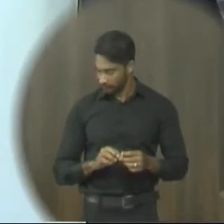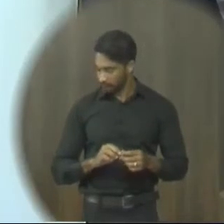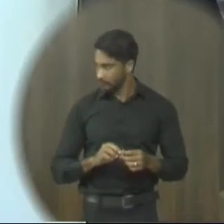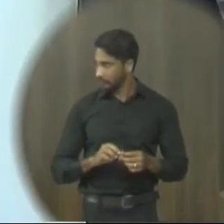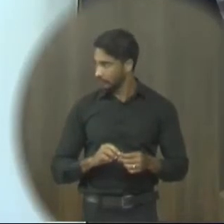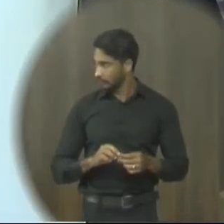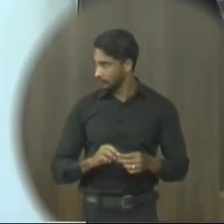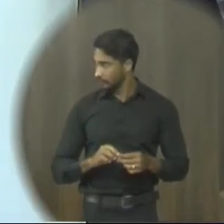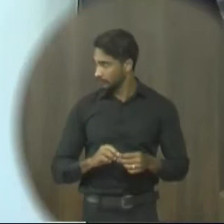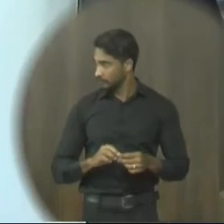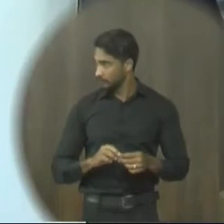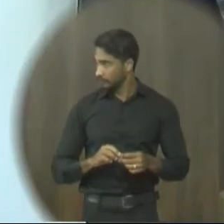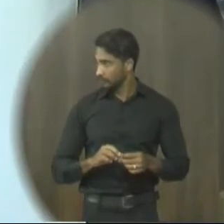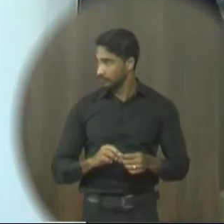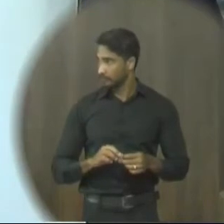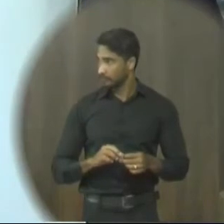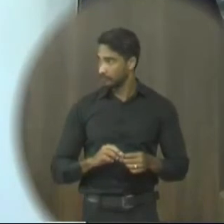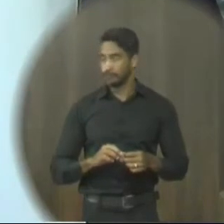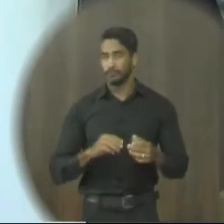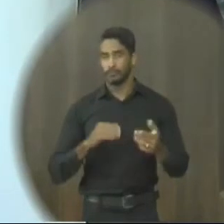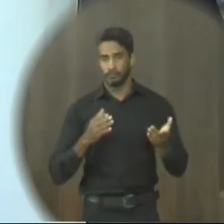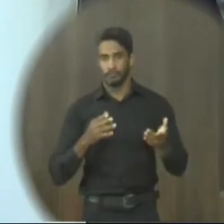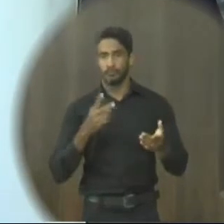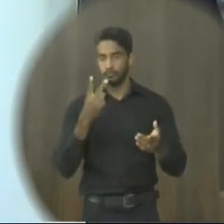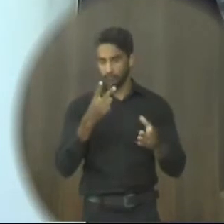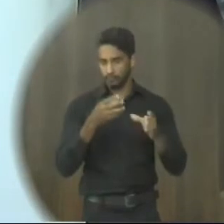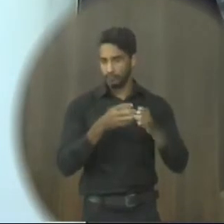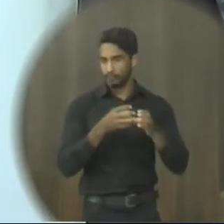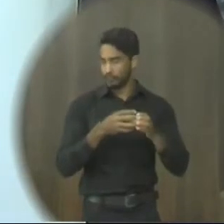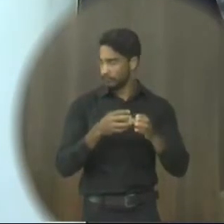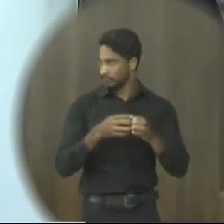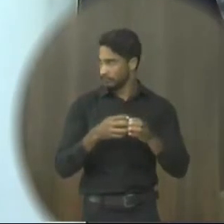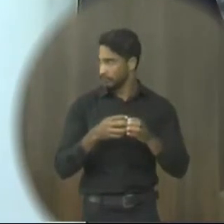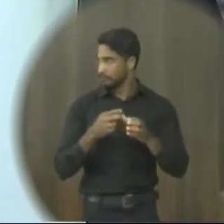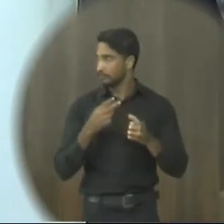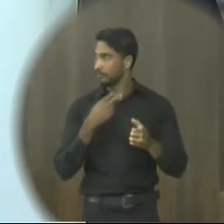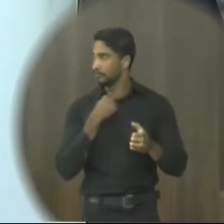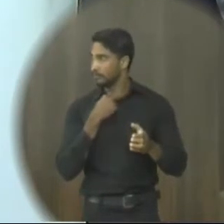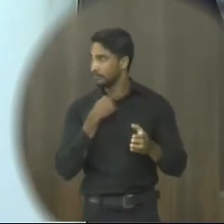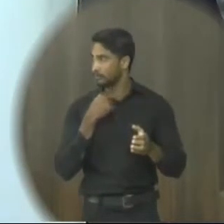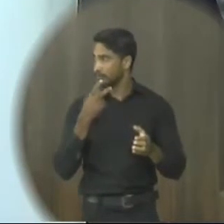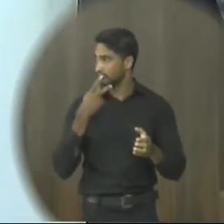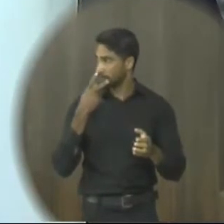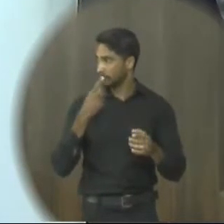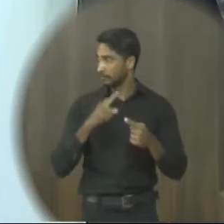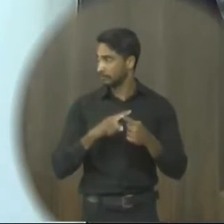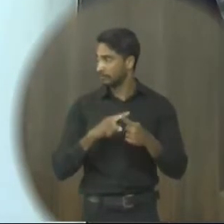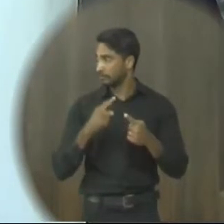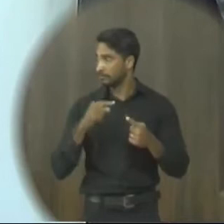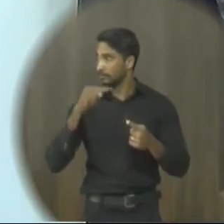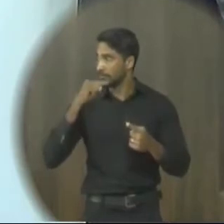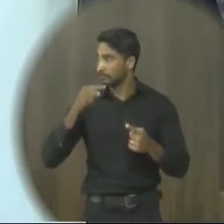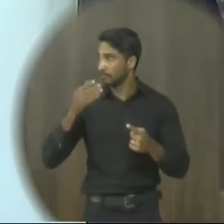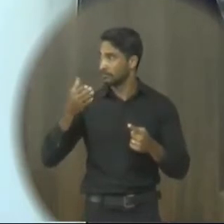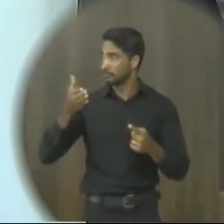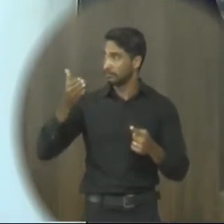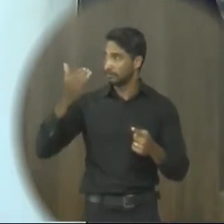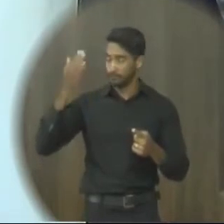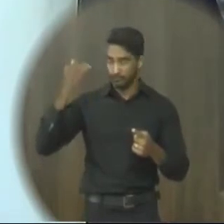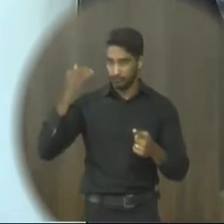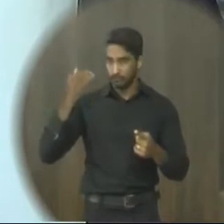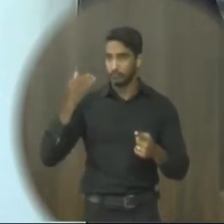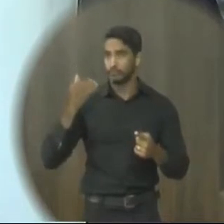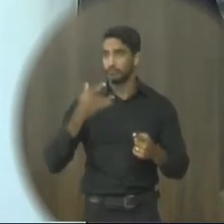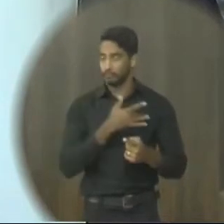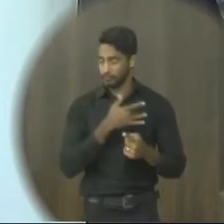Um minuto, viu, colega? Rapidinho. Eu sei que o segundo turno não pode ter a fala, só que na semana passada foi questão